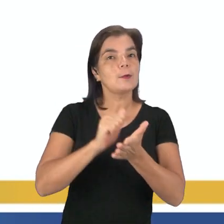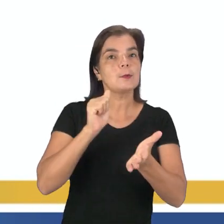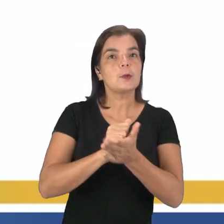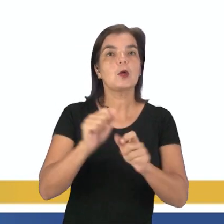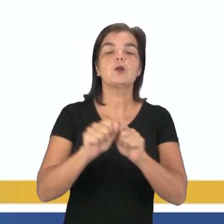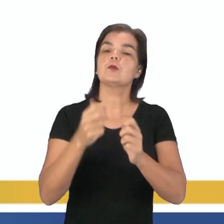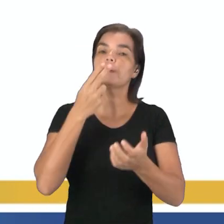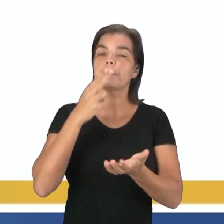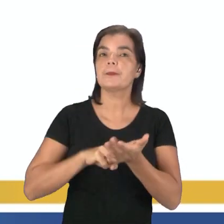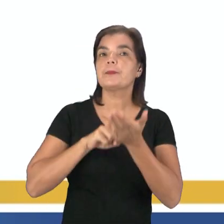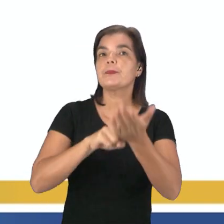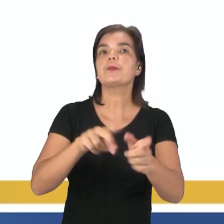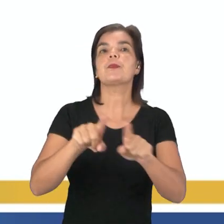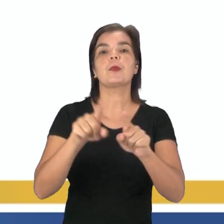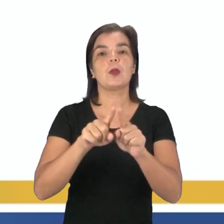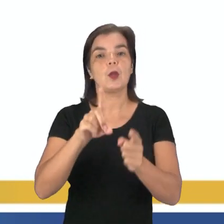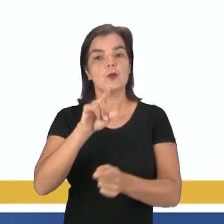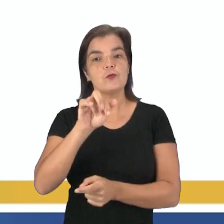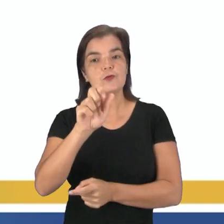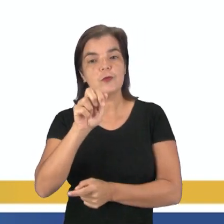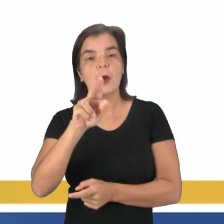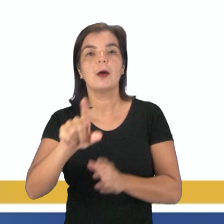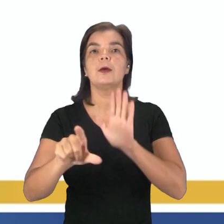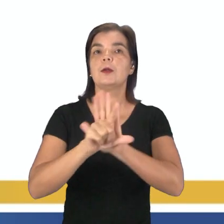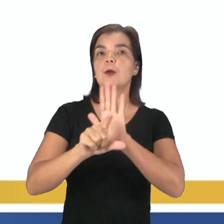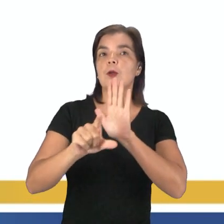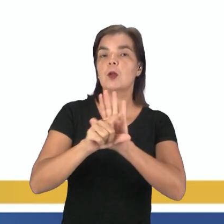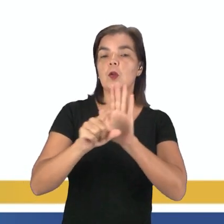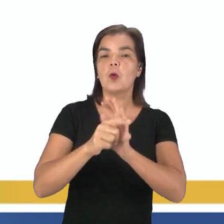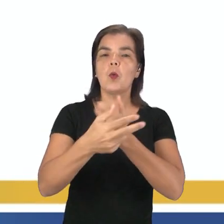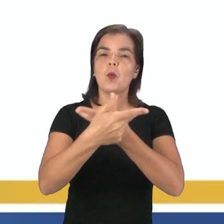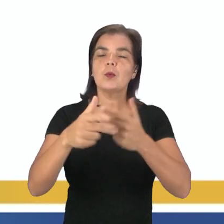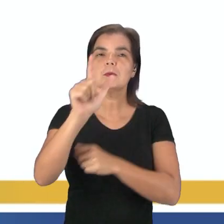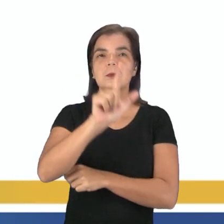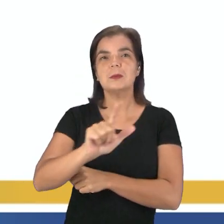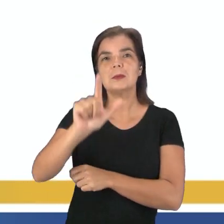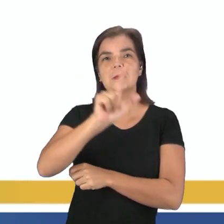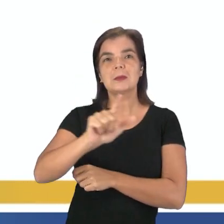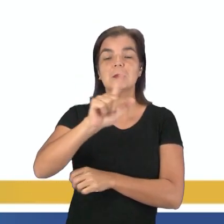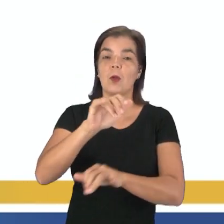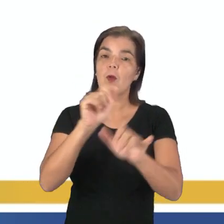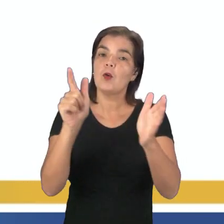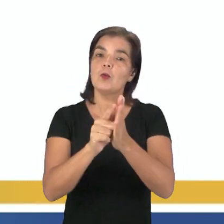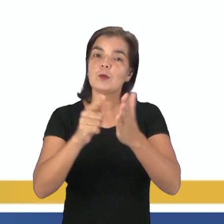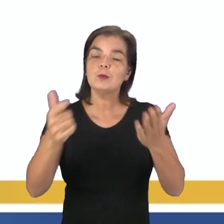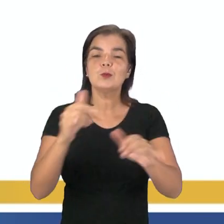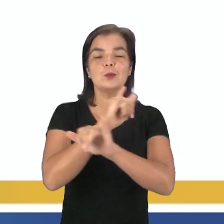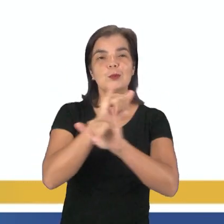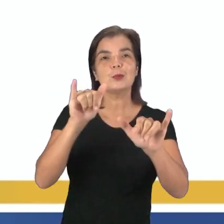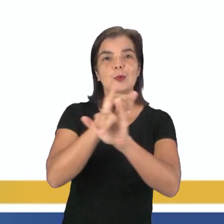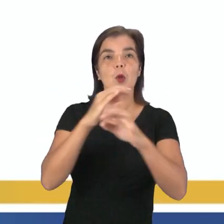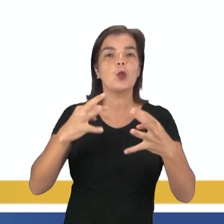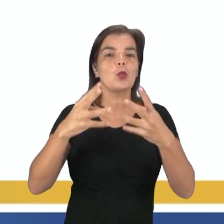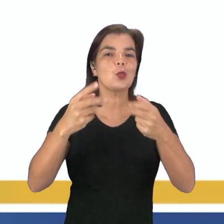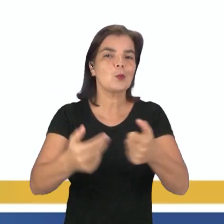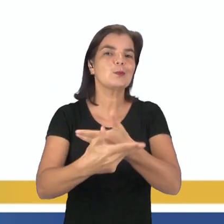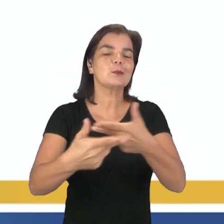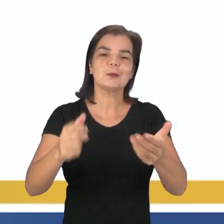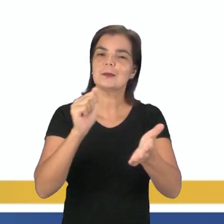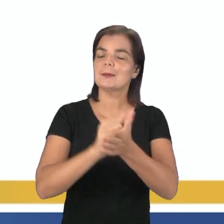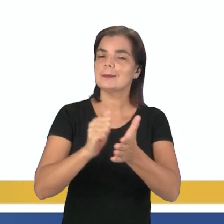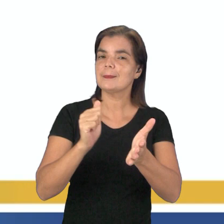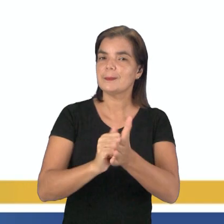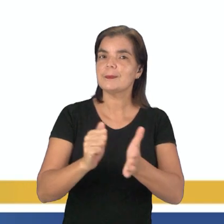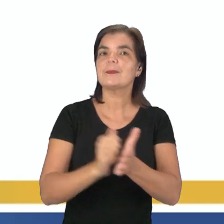escritas, que são cartas, diários, leis, obras literárias, jornais, anúncios, enfim, todas essas fontes que